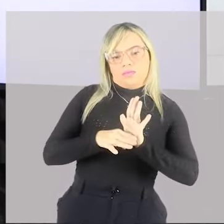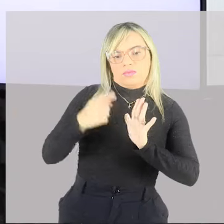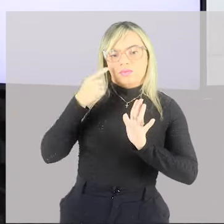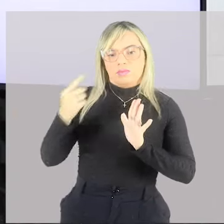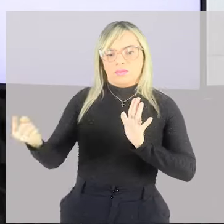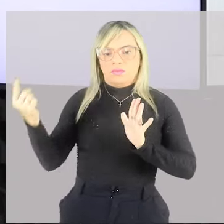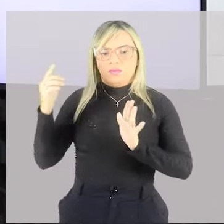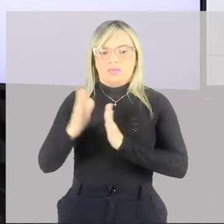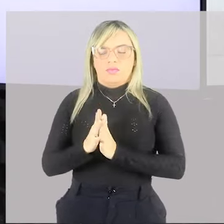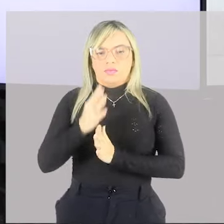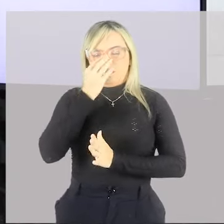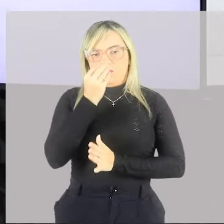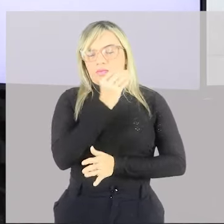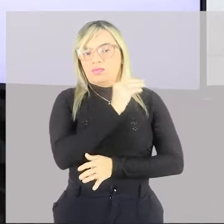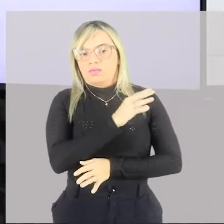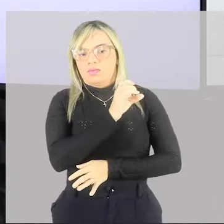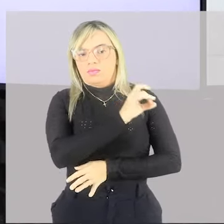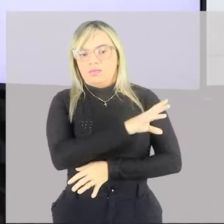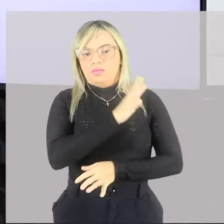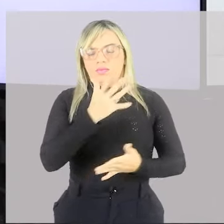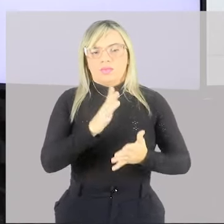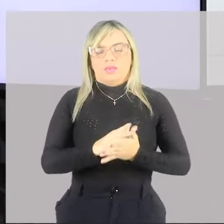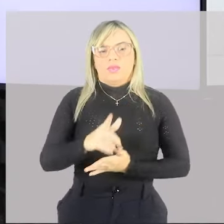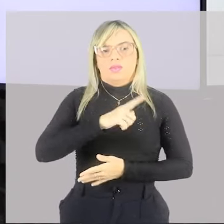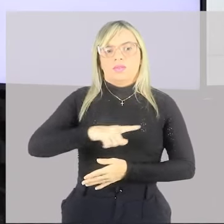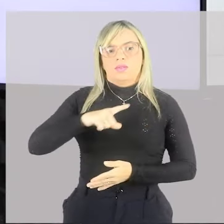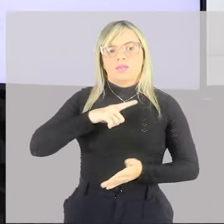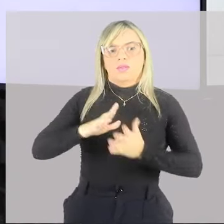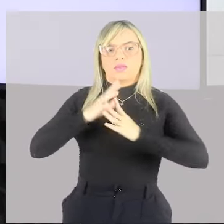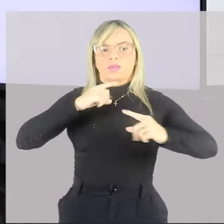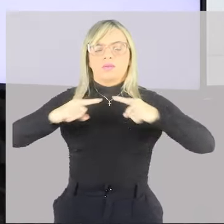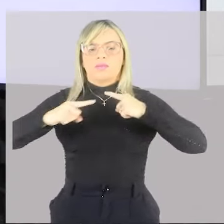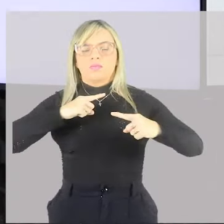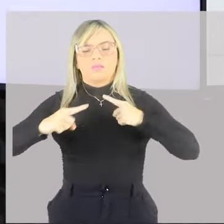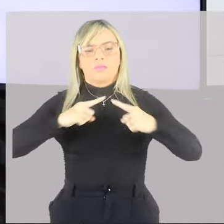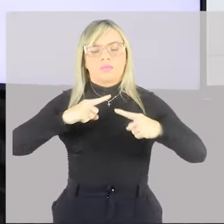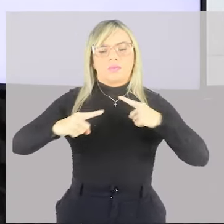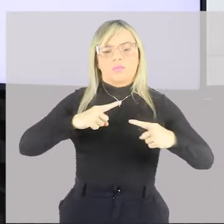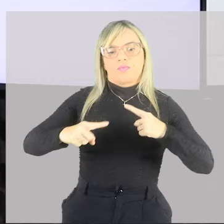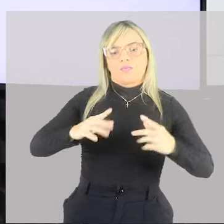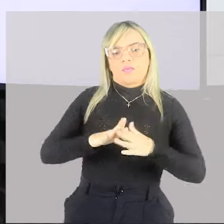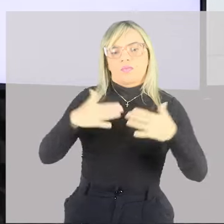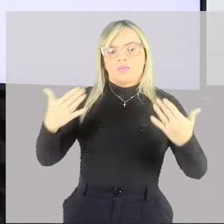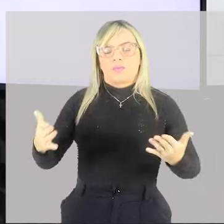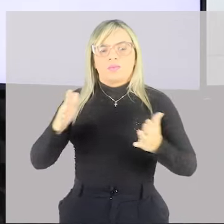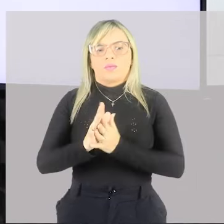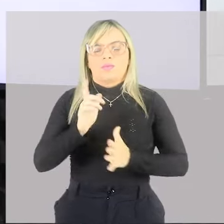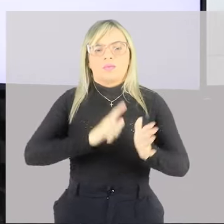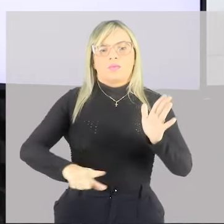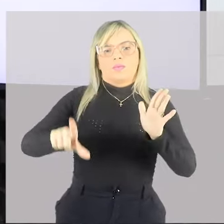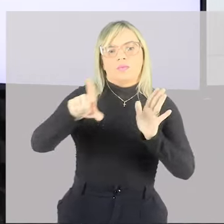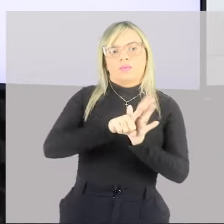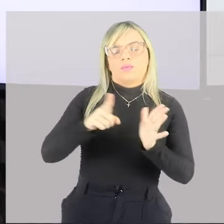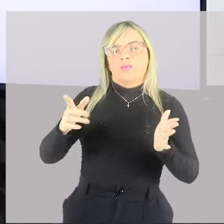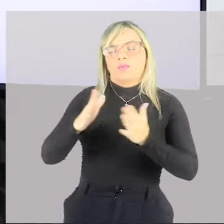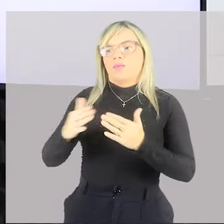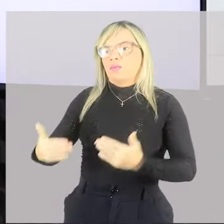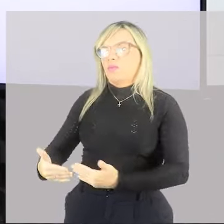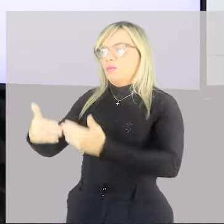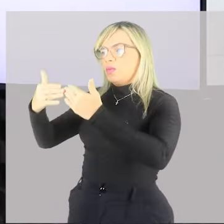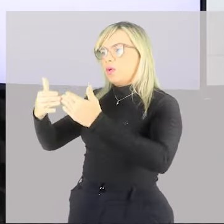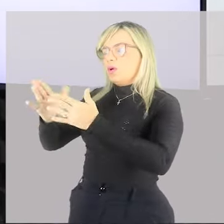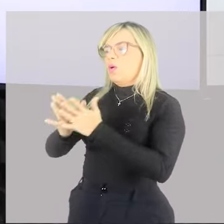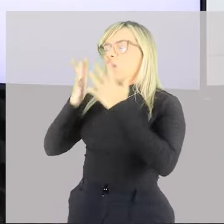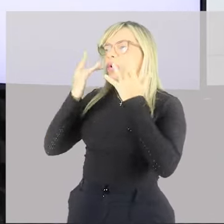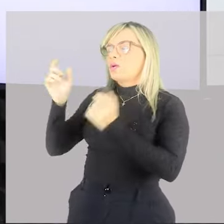Marte Marginal por quê Porque há uma discussão muito grande sobre a legalização de áreas onde um artista